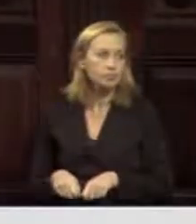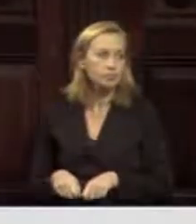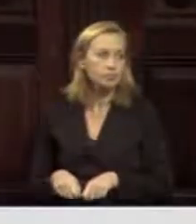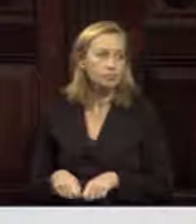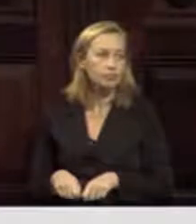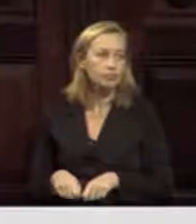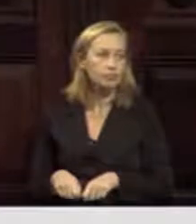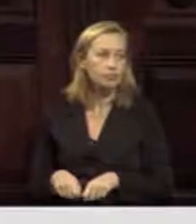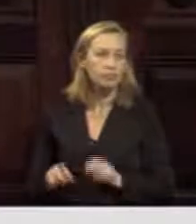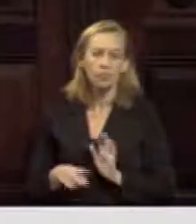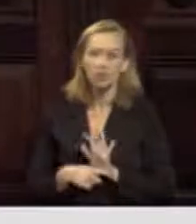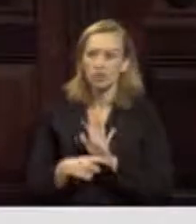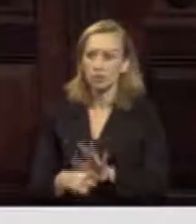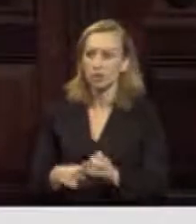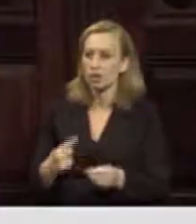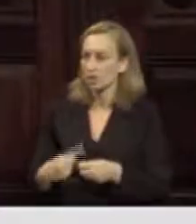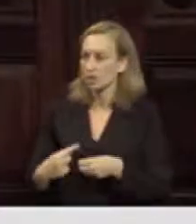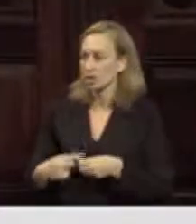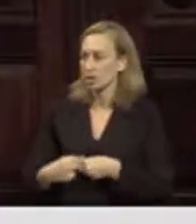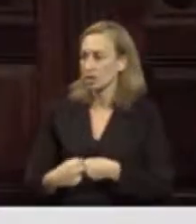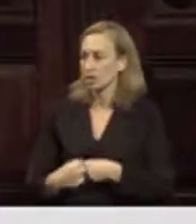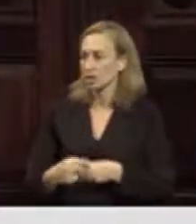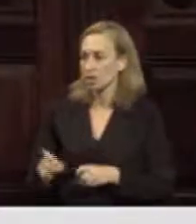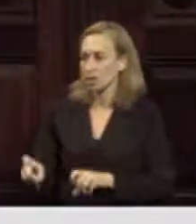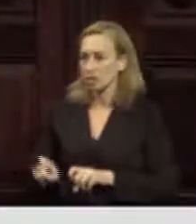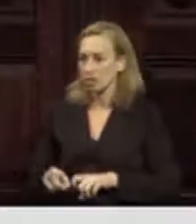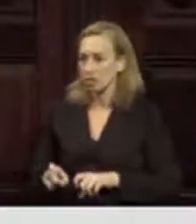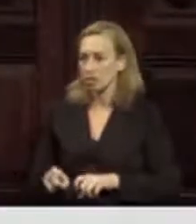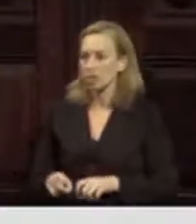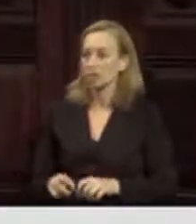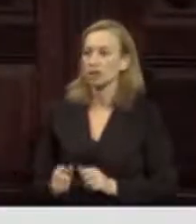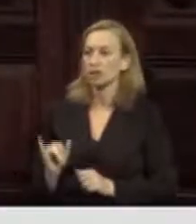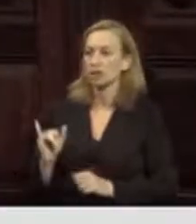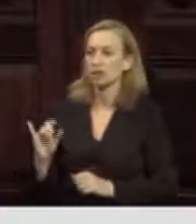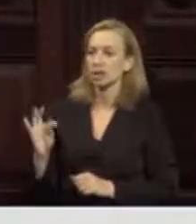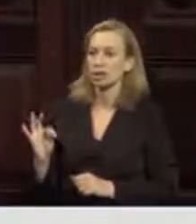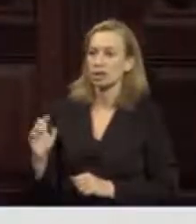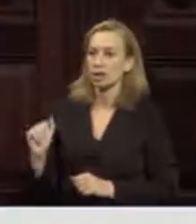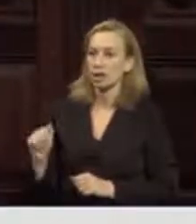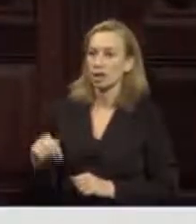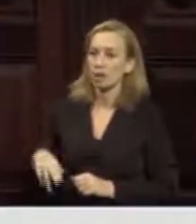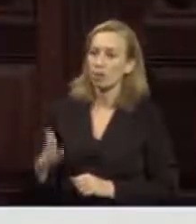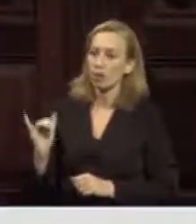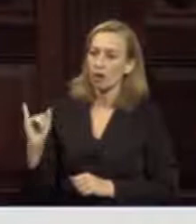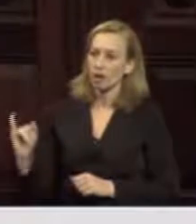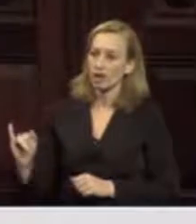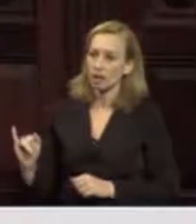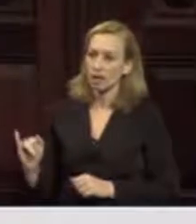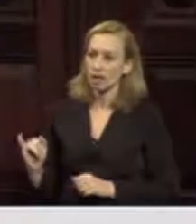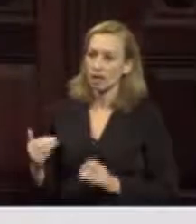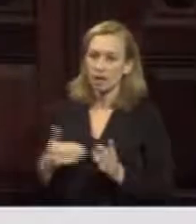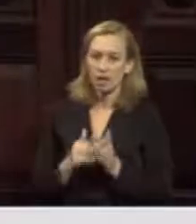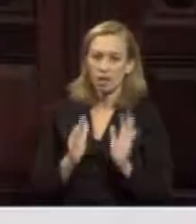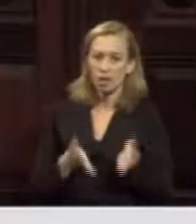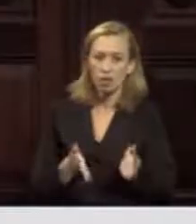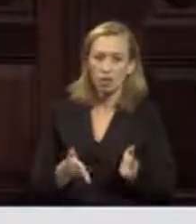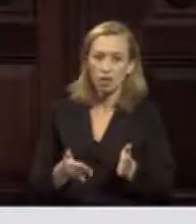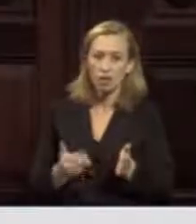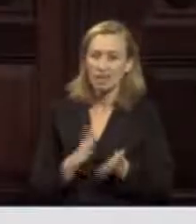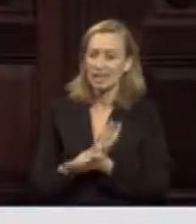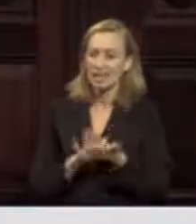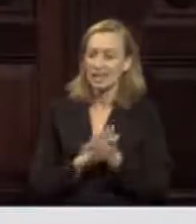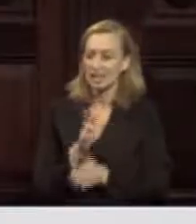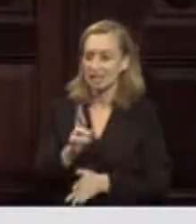intervir nos municípios do interior, no município de Itaguaí, e até agora a intervenção não chegou lá. Essa é a grande